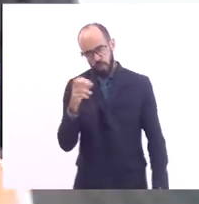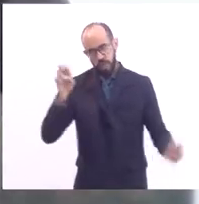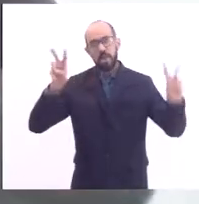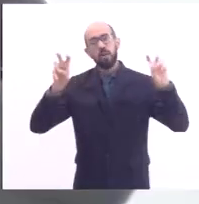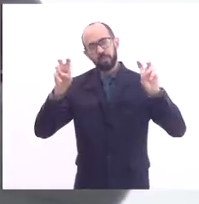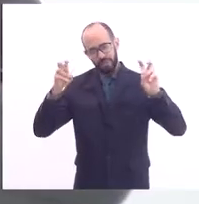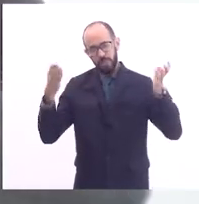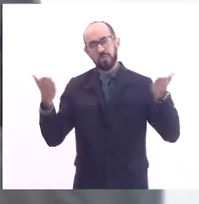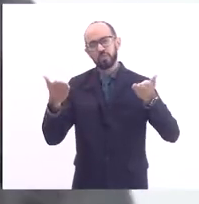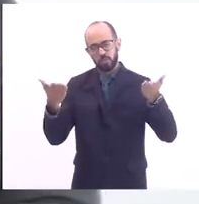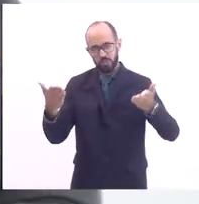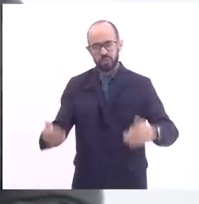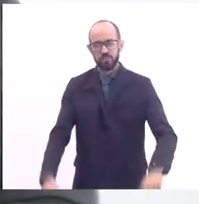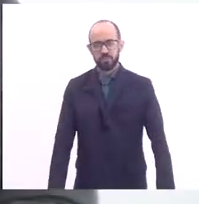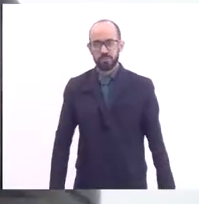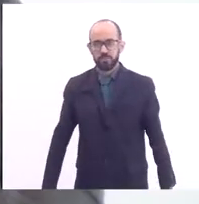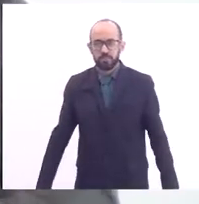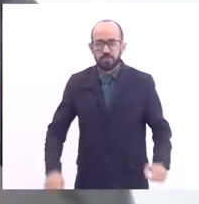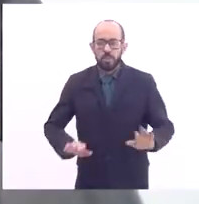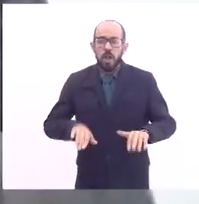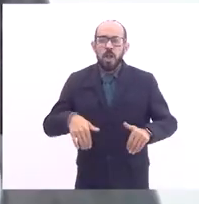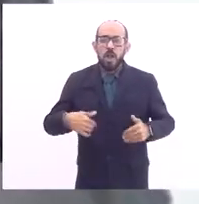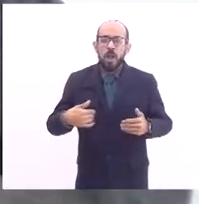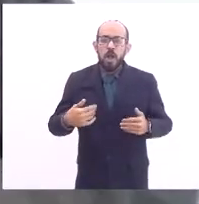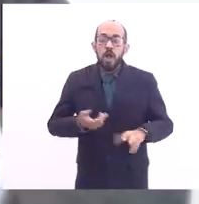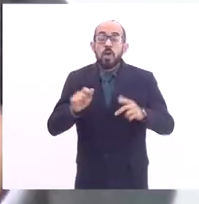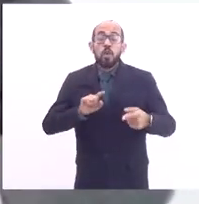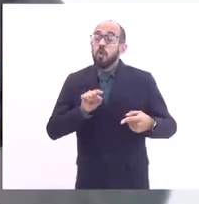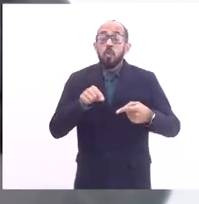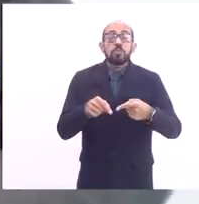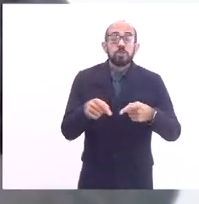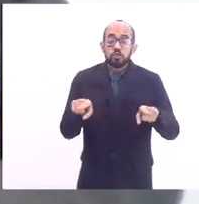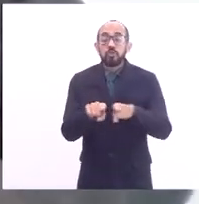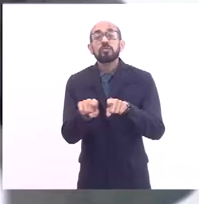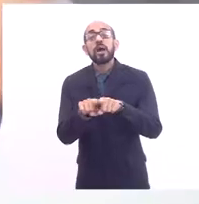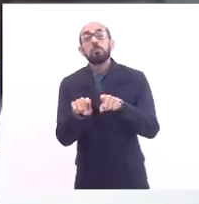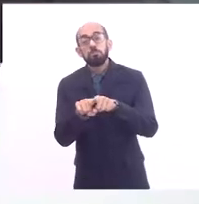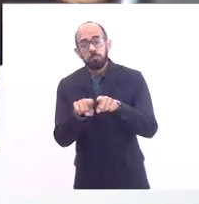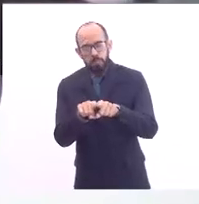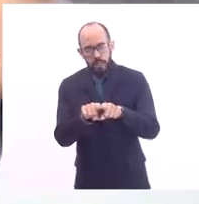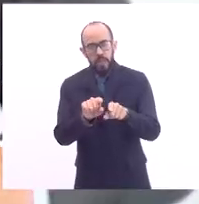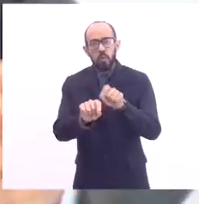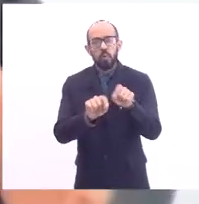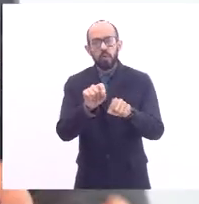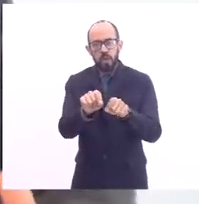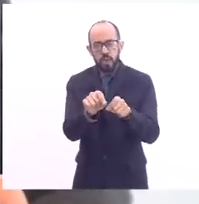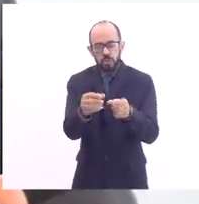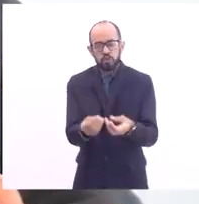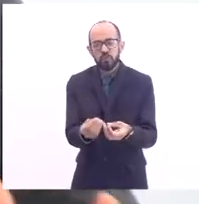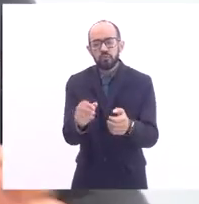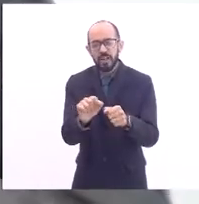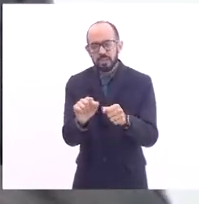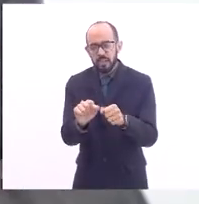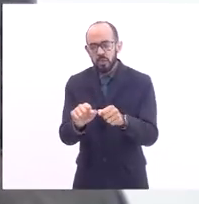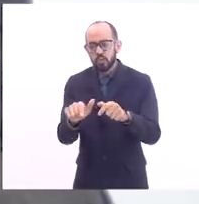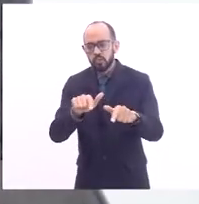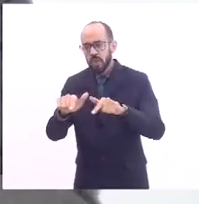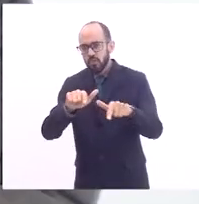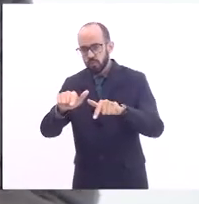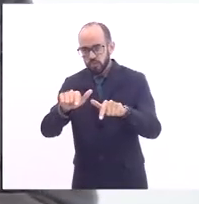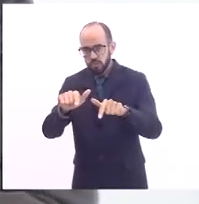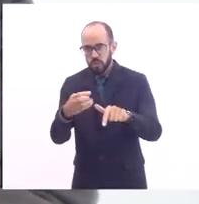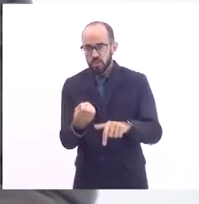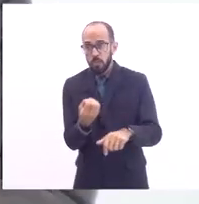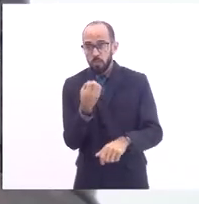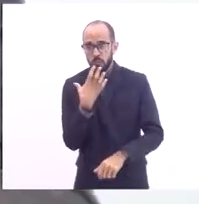da nossa audiência pública, que também tem o objetivo de contribuir para que o serviço seja bem prestado. Então, eu vou